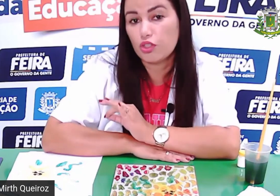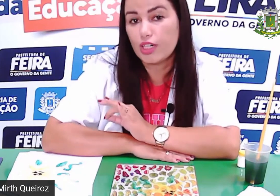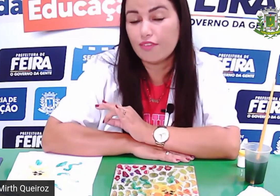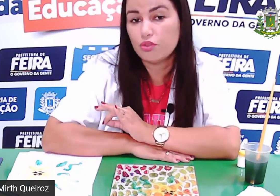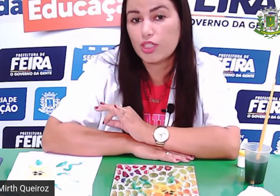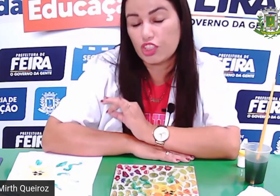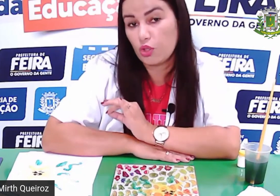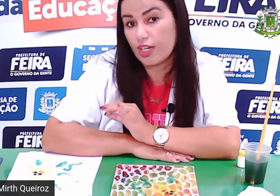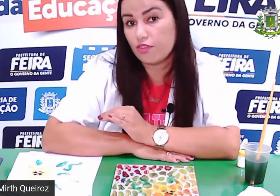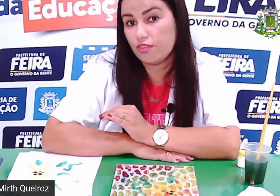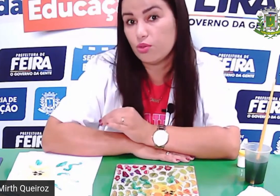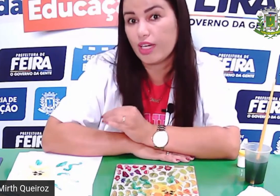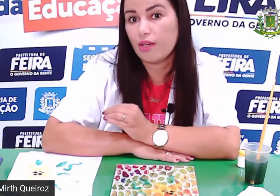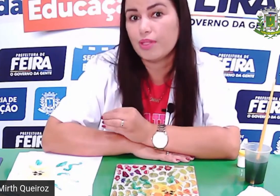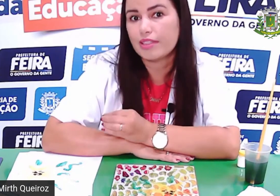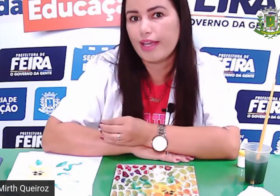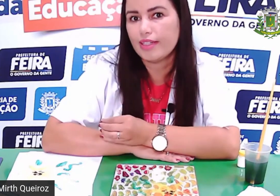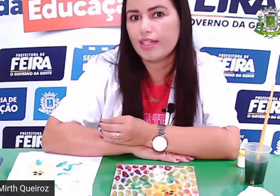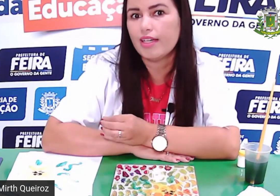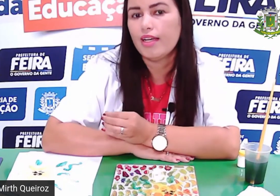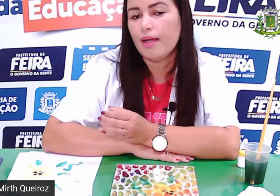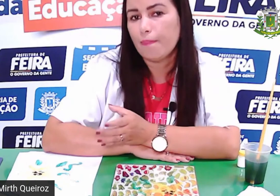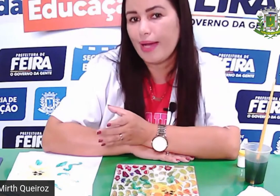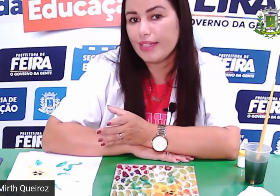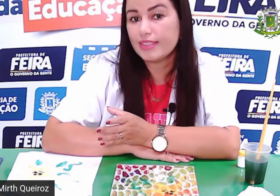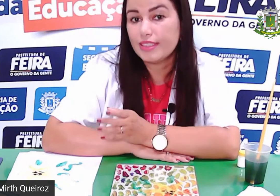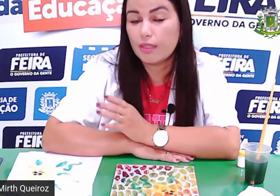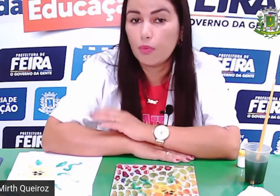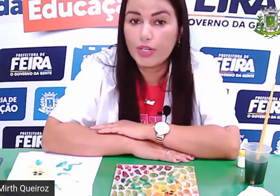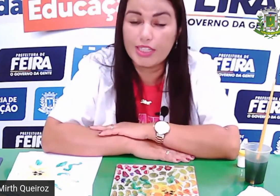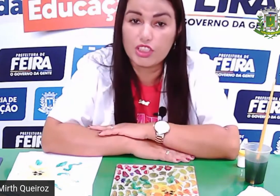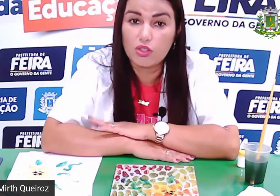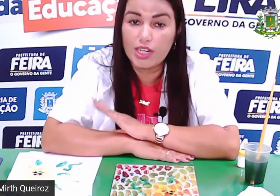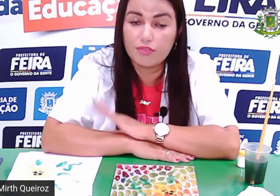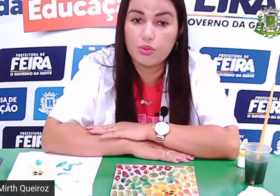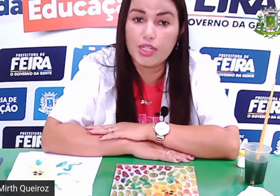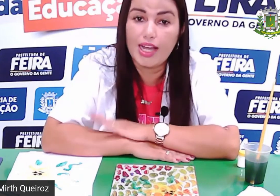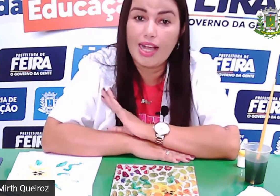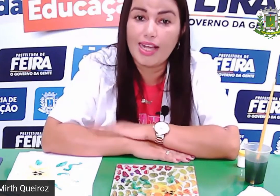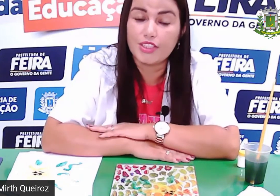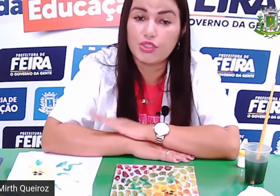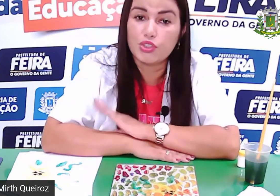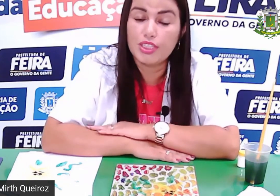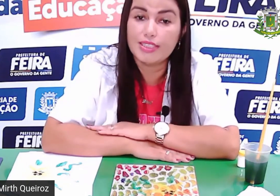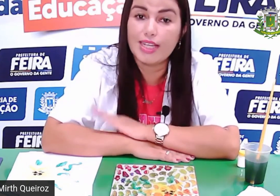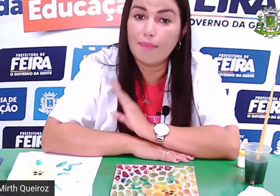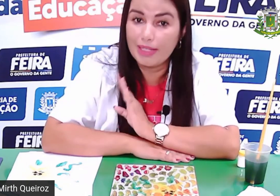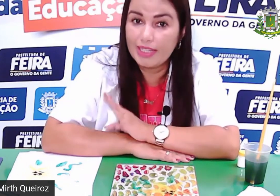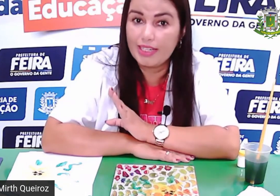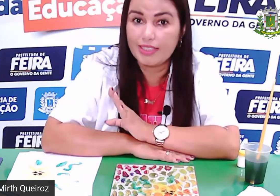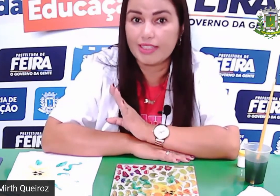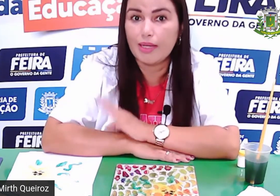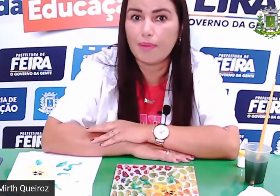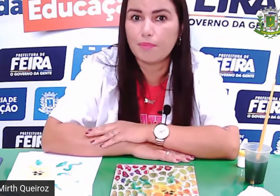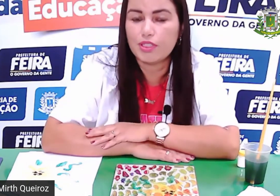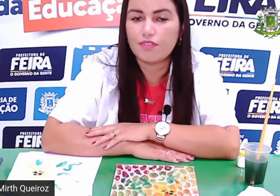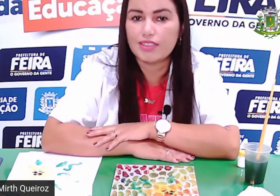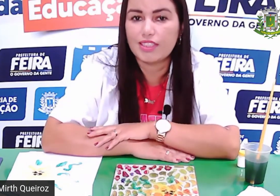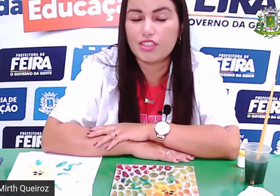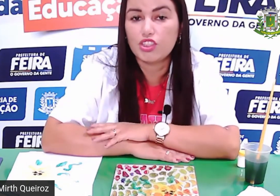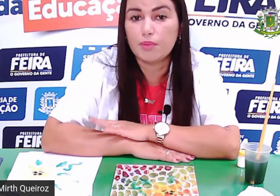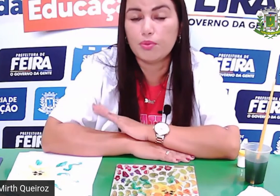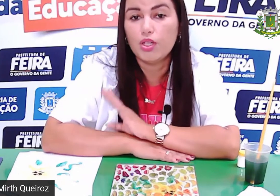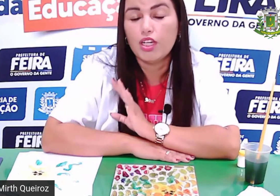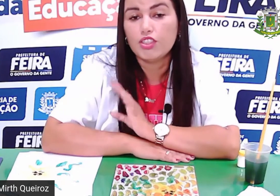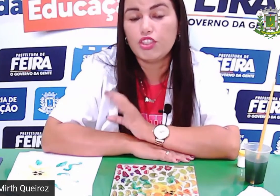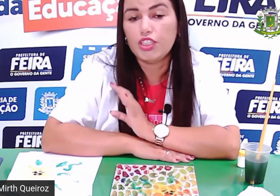sobre a xilogravura. A xilogravura é uma técnica parecida, porém na xilogravura a gente utiliza a madeira, né? Para poder fazer